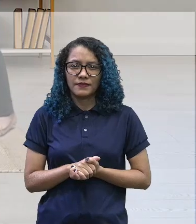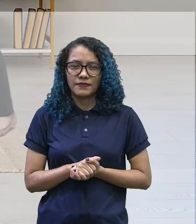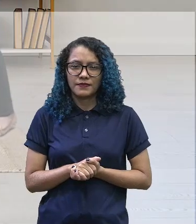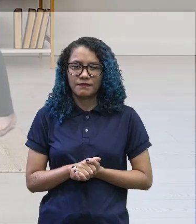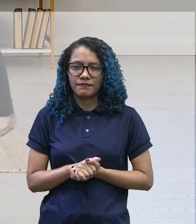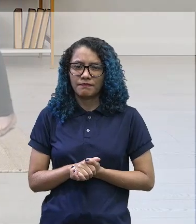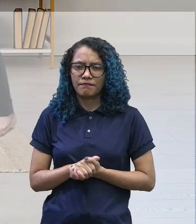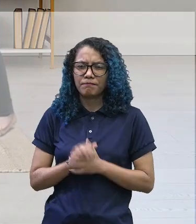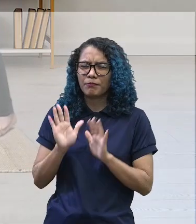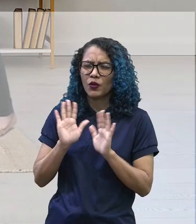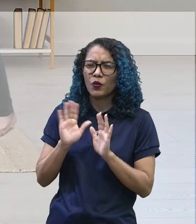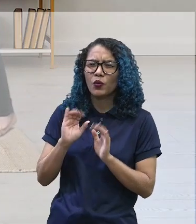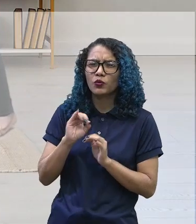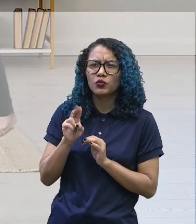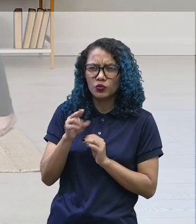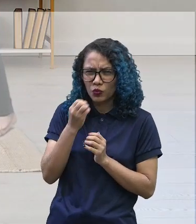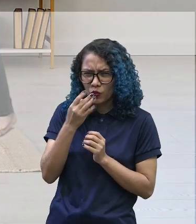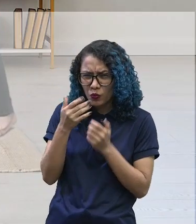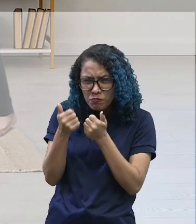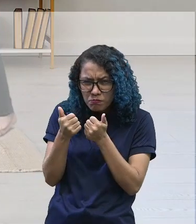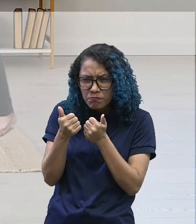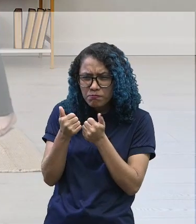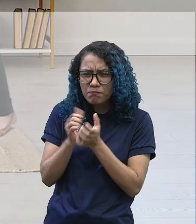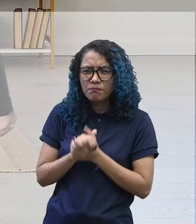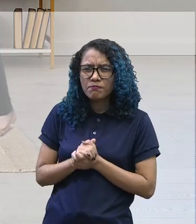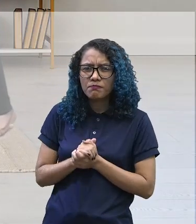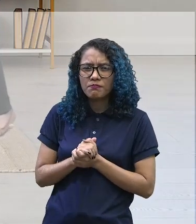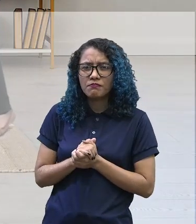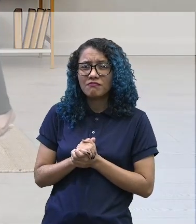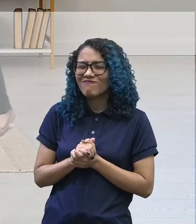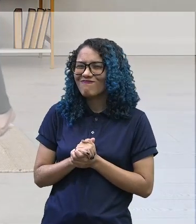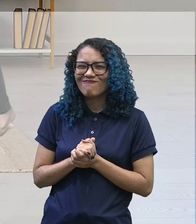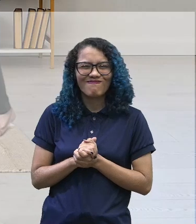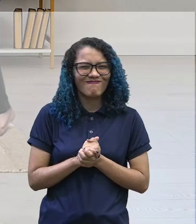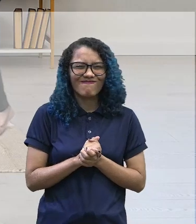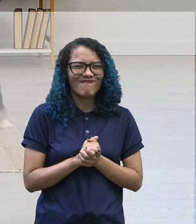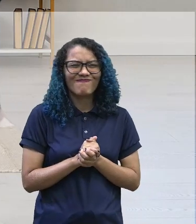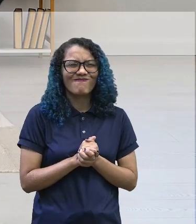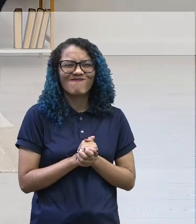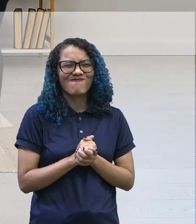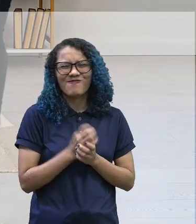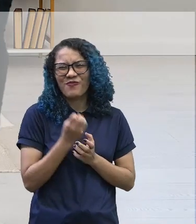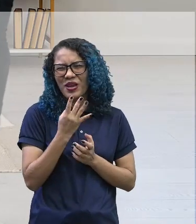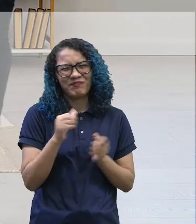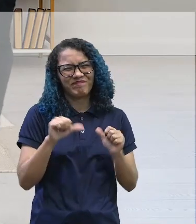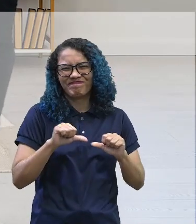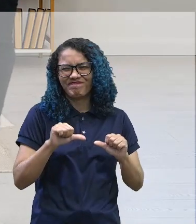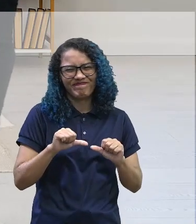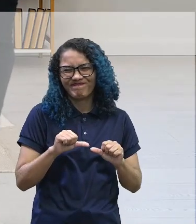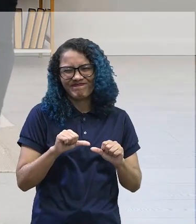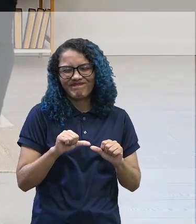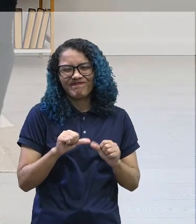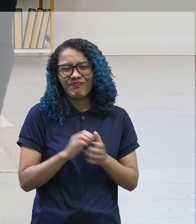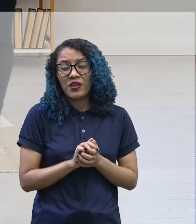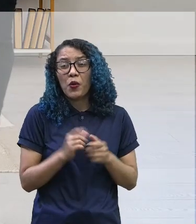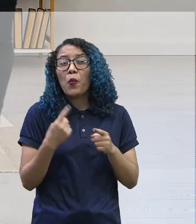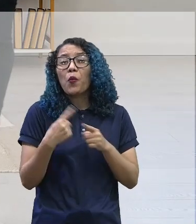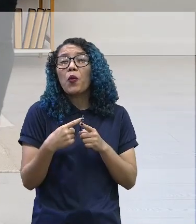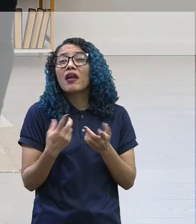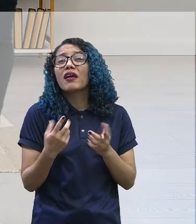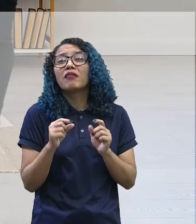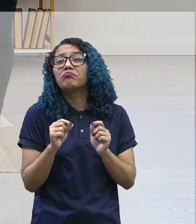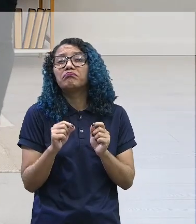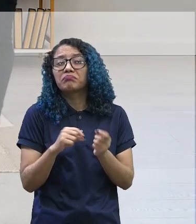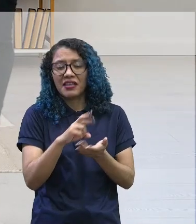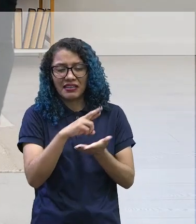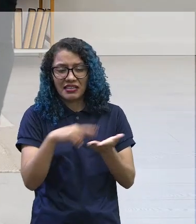Ju, tá tudo bem, amiga? Por quê? Eu não estou nada bem, amiga. Eu tenho uma redação para escrever. Eu não sei